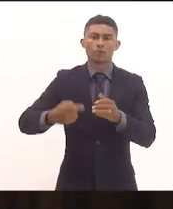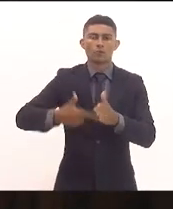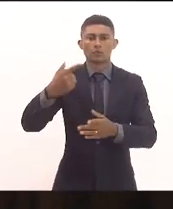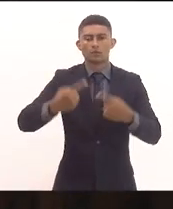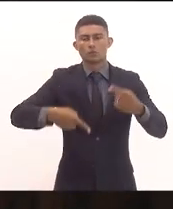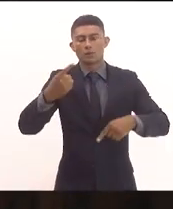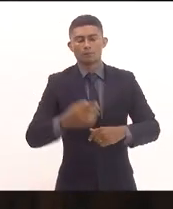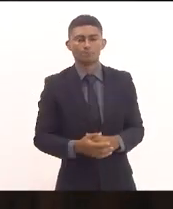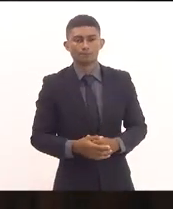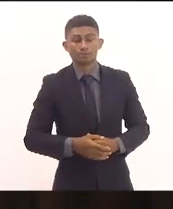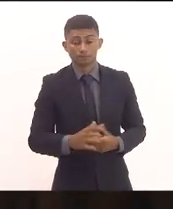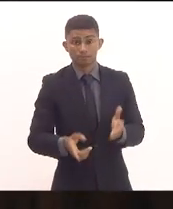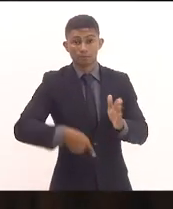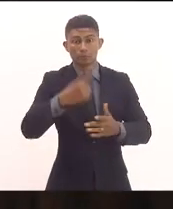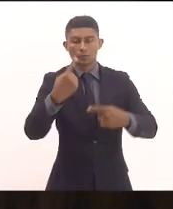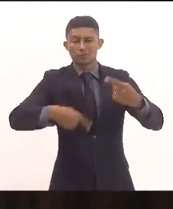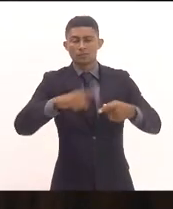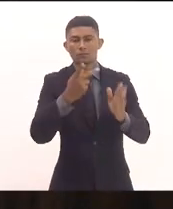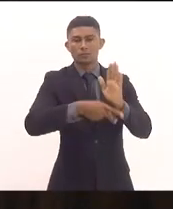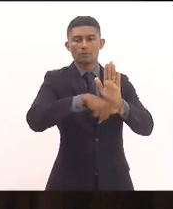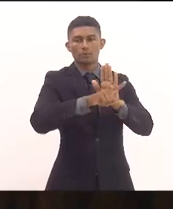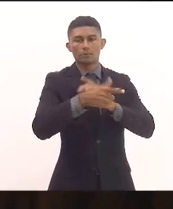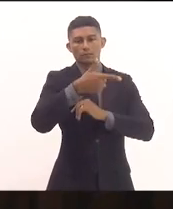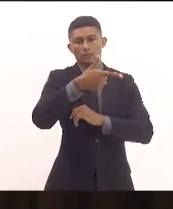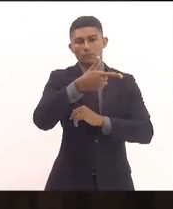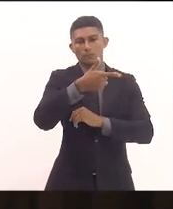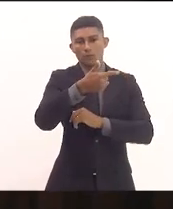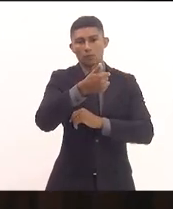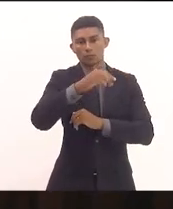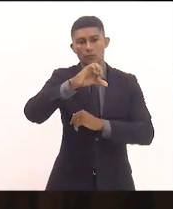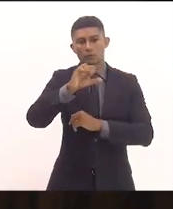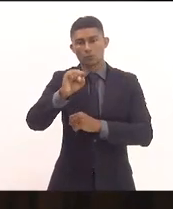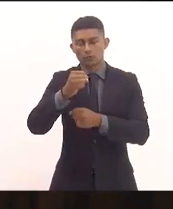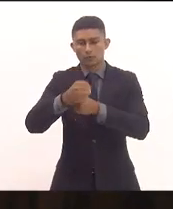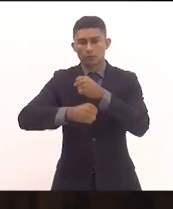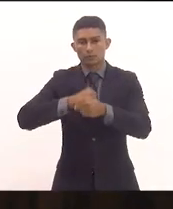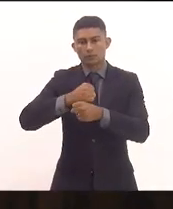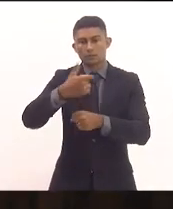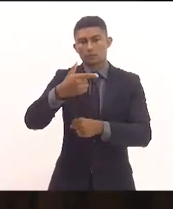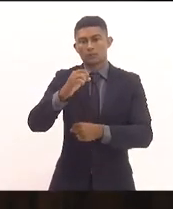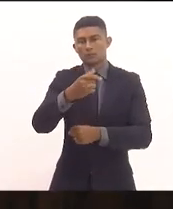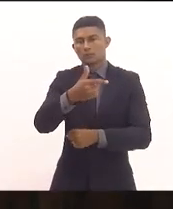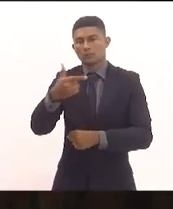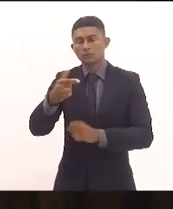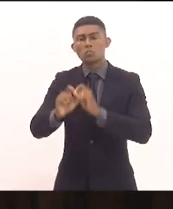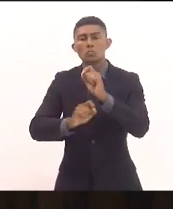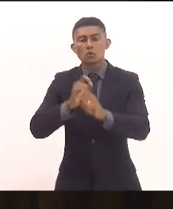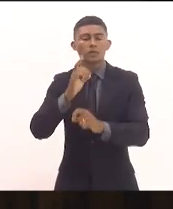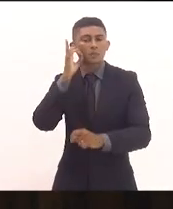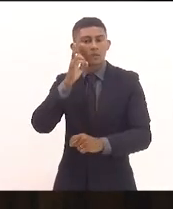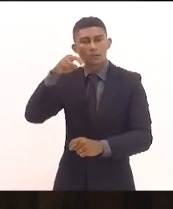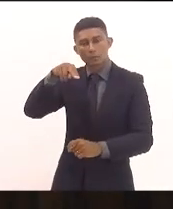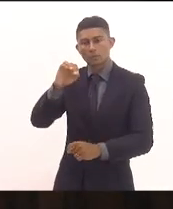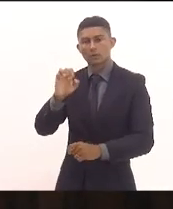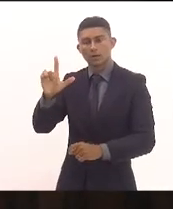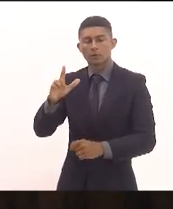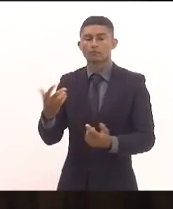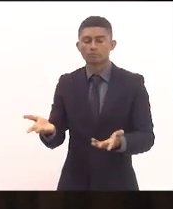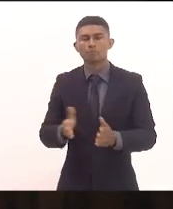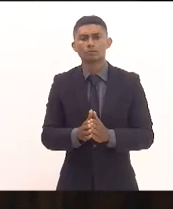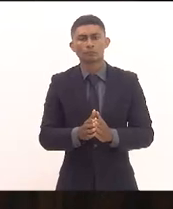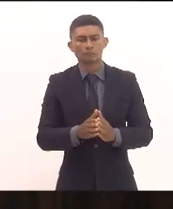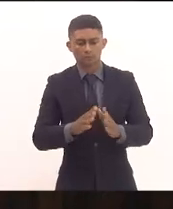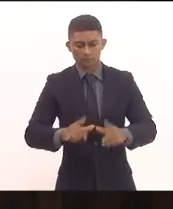Em discussão única, projeto de resolução 1298 de 22, de autoria do deputado Noel de Carvalho. Concede medalha a Tiradentes,